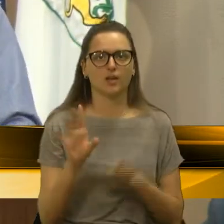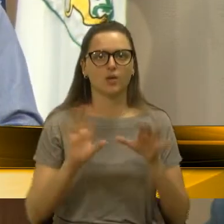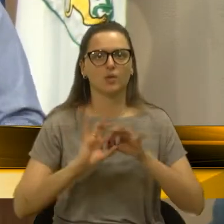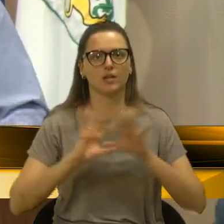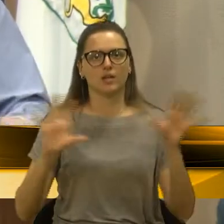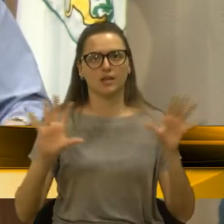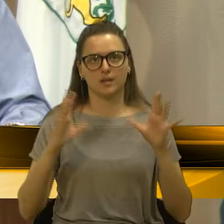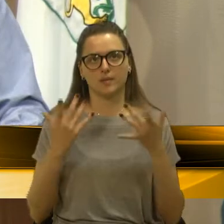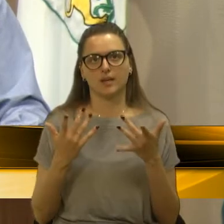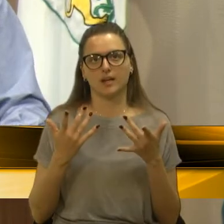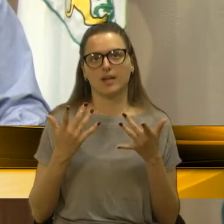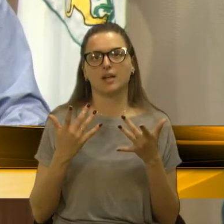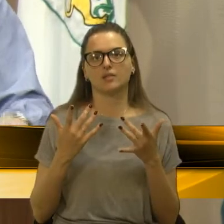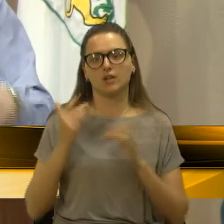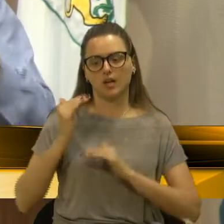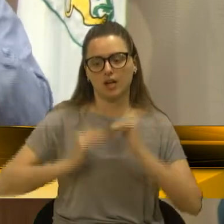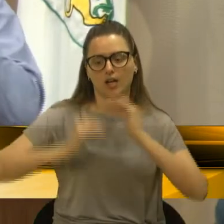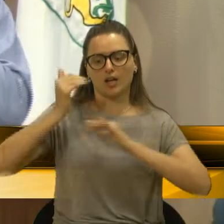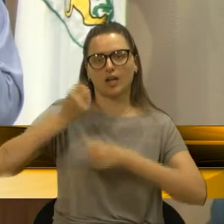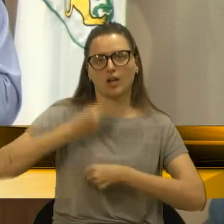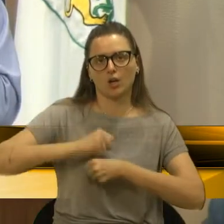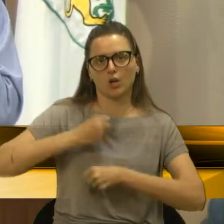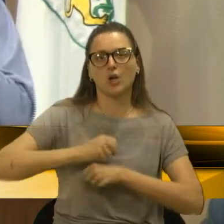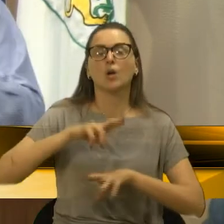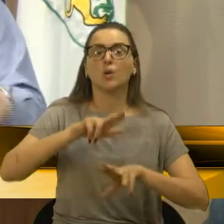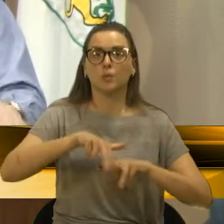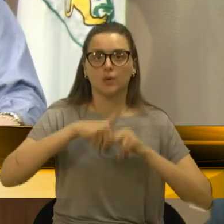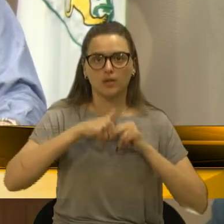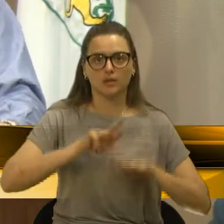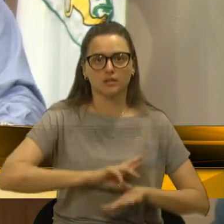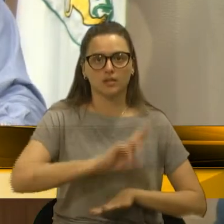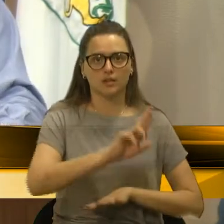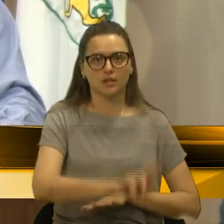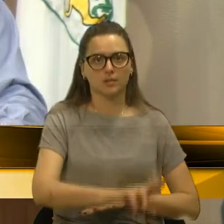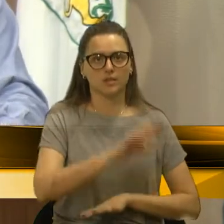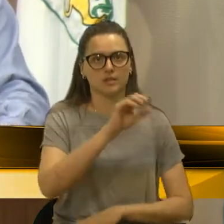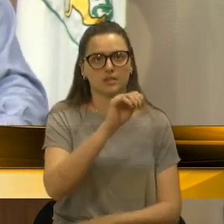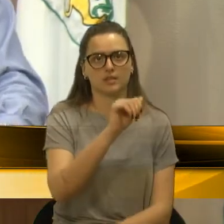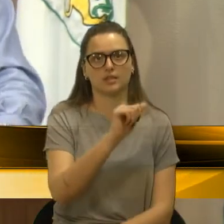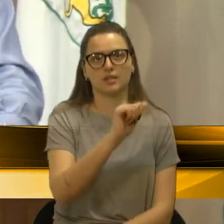desse dispositivo, por conta da insistência da representante da CEPLAN.